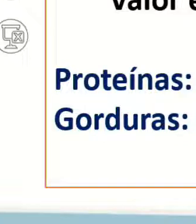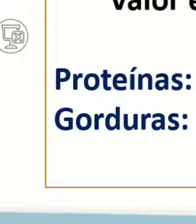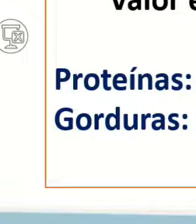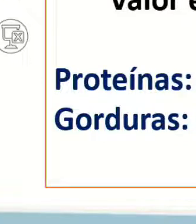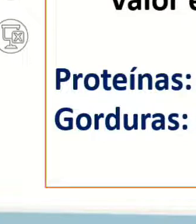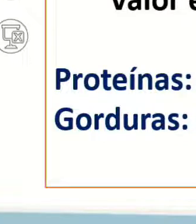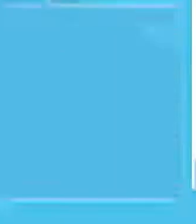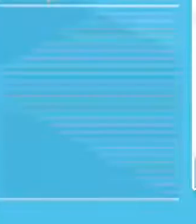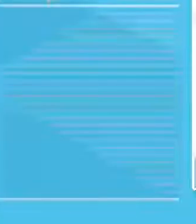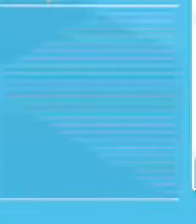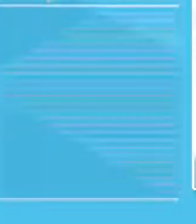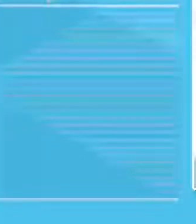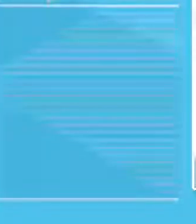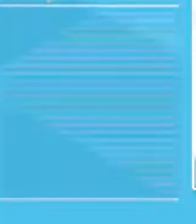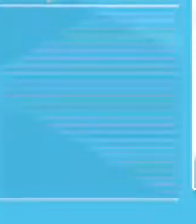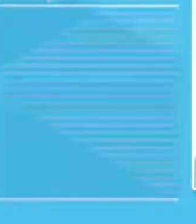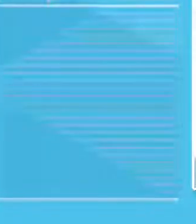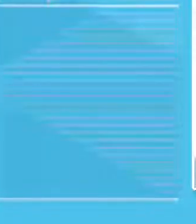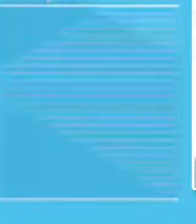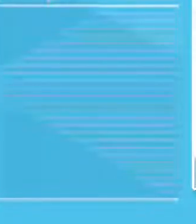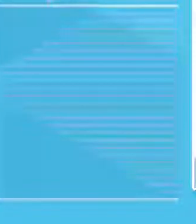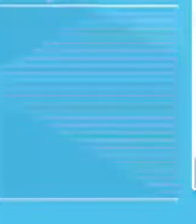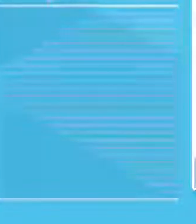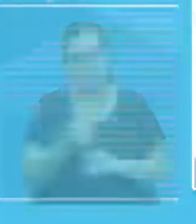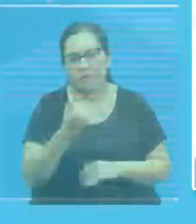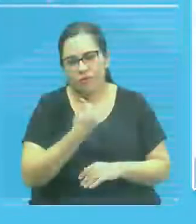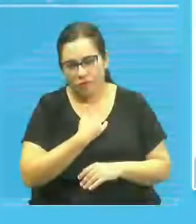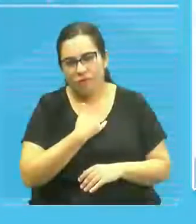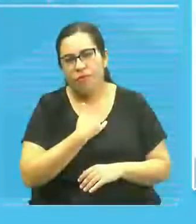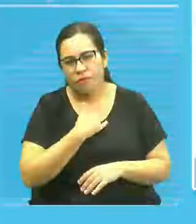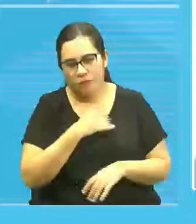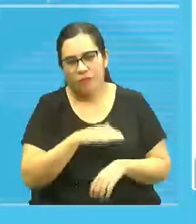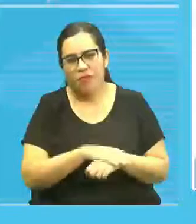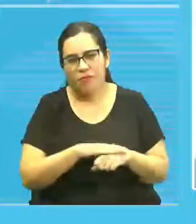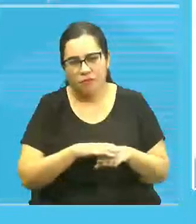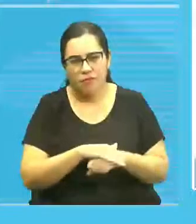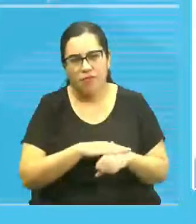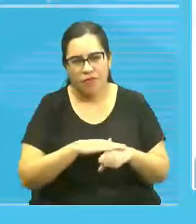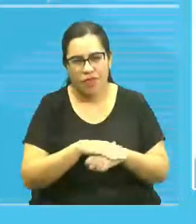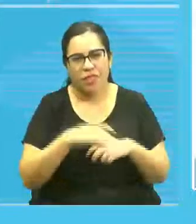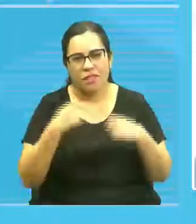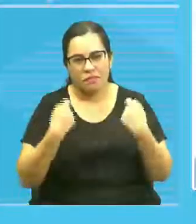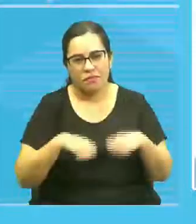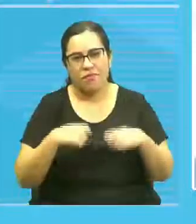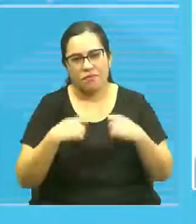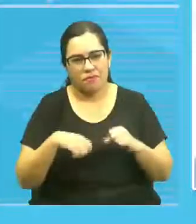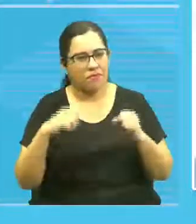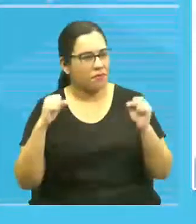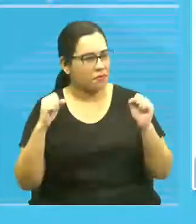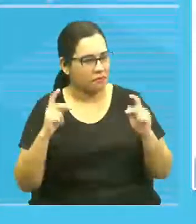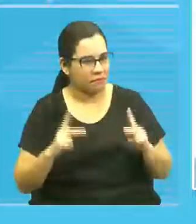Me diga aí o nome da sua mãe. Tem que chamar ela aqui. Dizer um negócio pra ela agora.